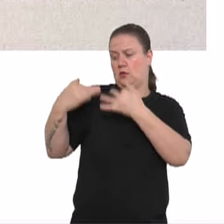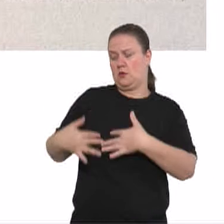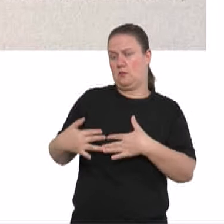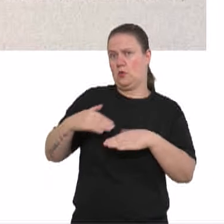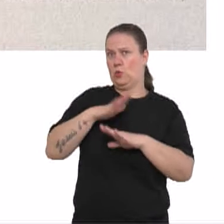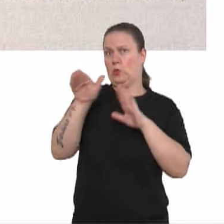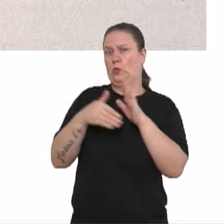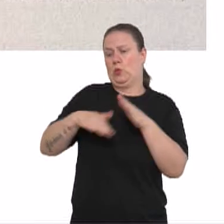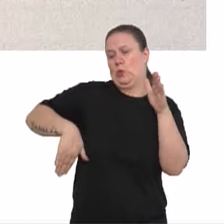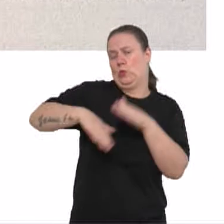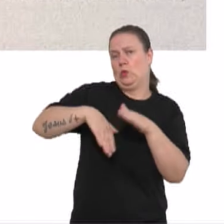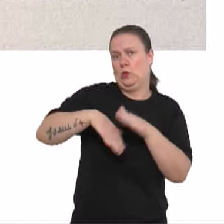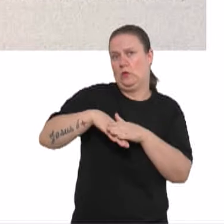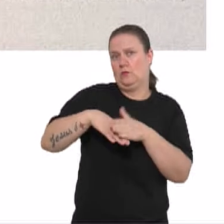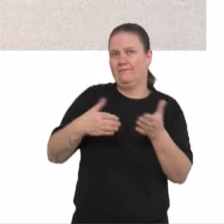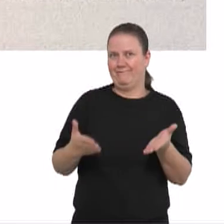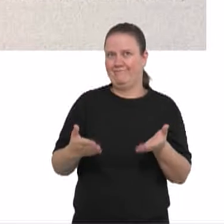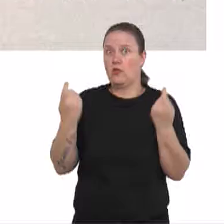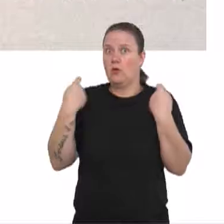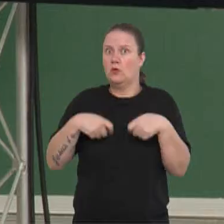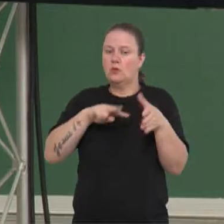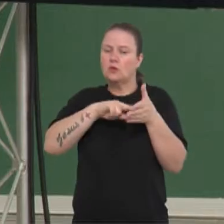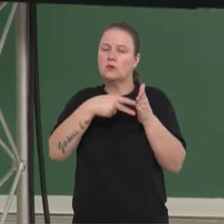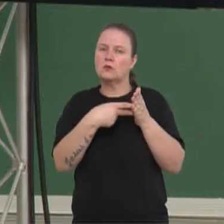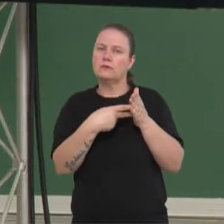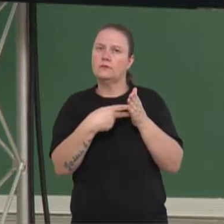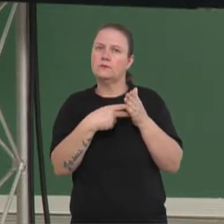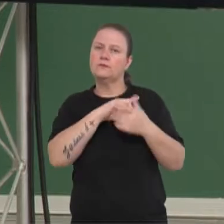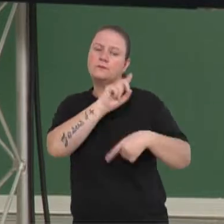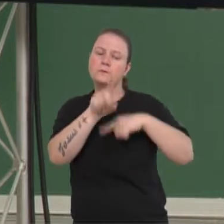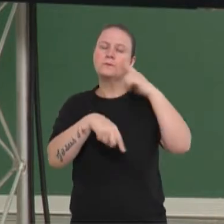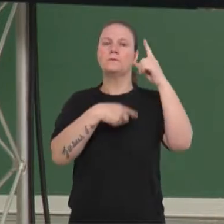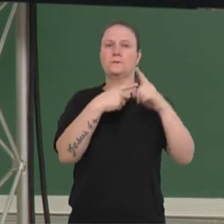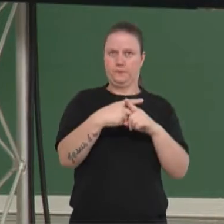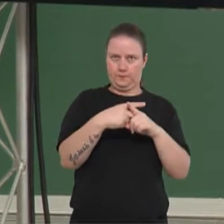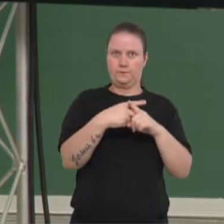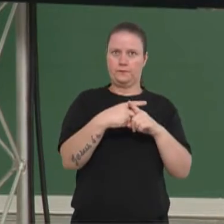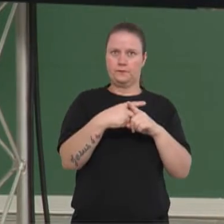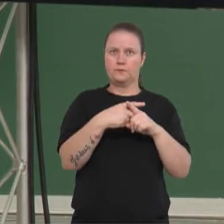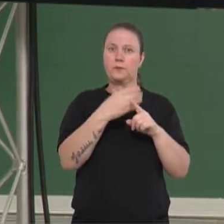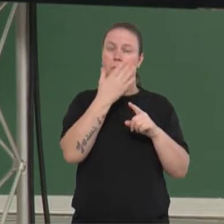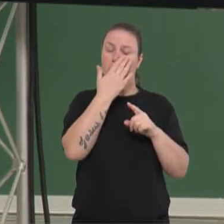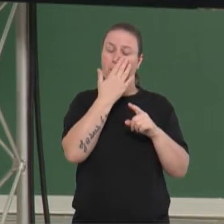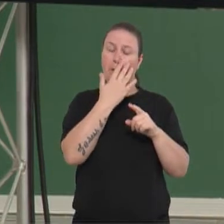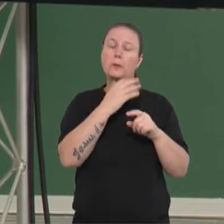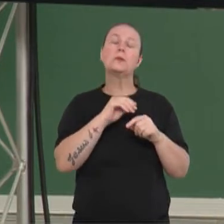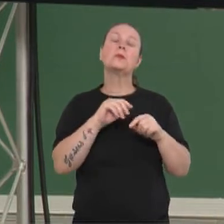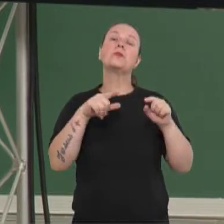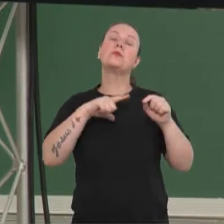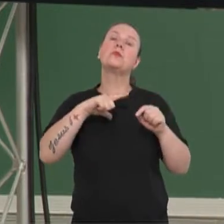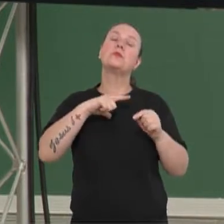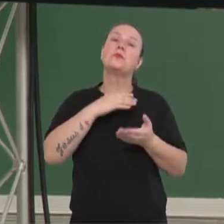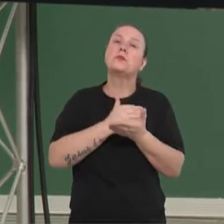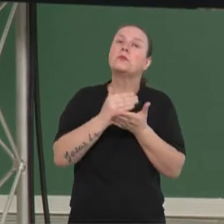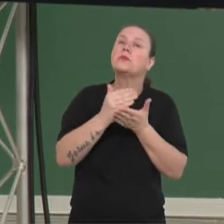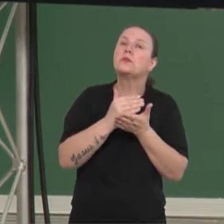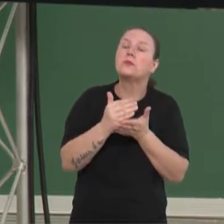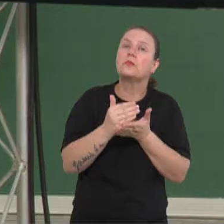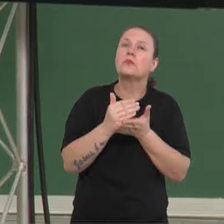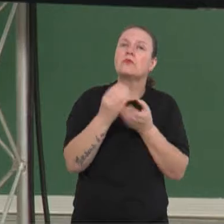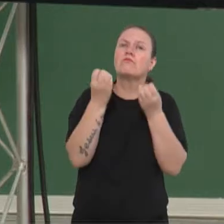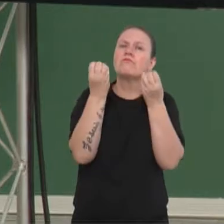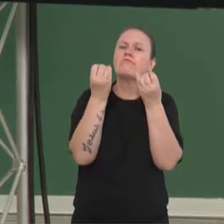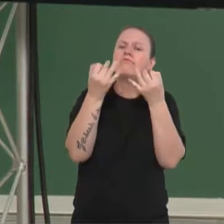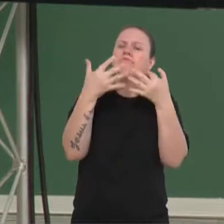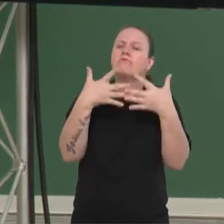eu preciso desta definição. Após esta definição, aí eu começo a